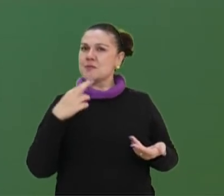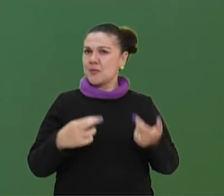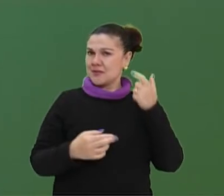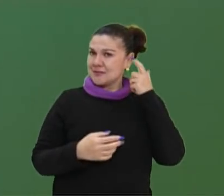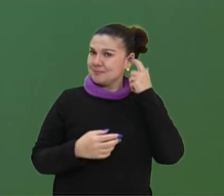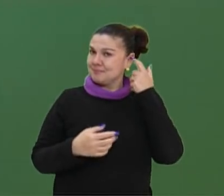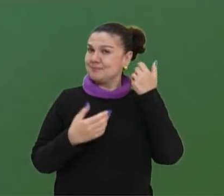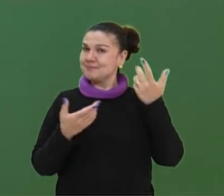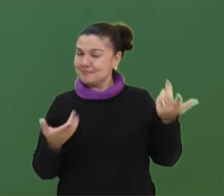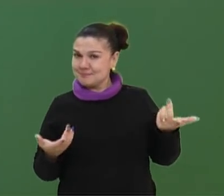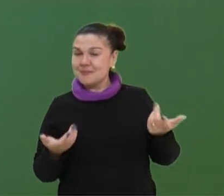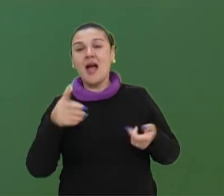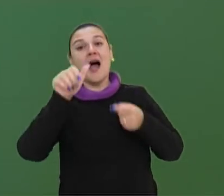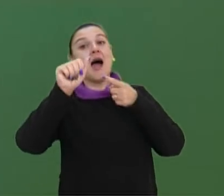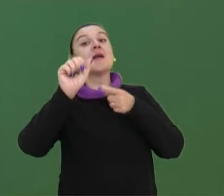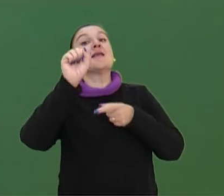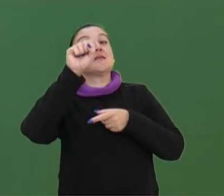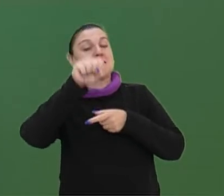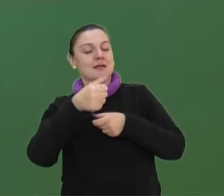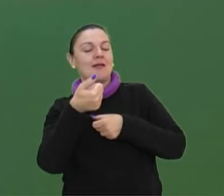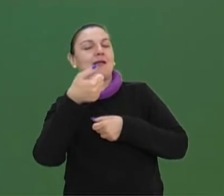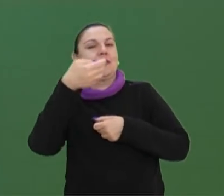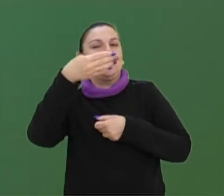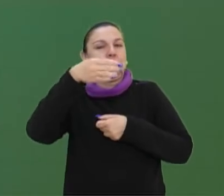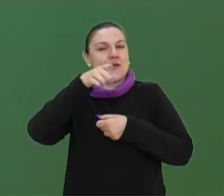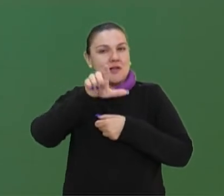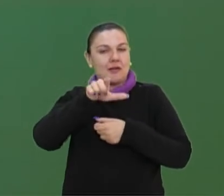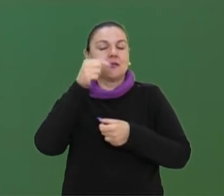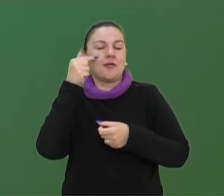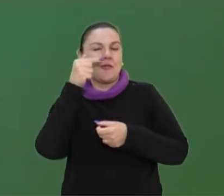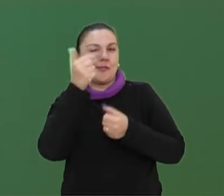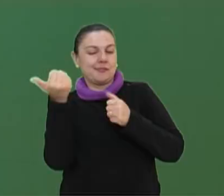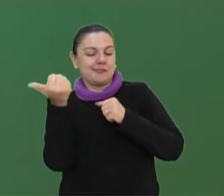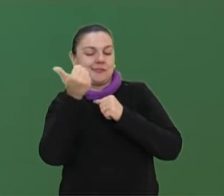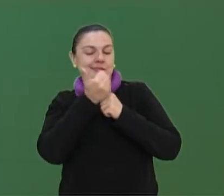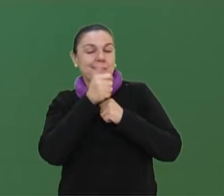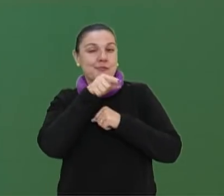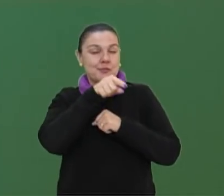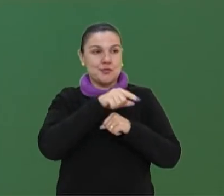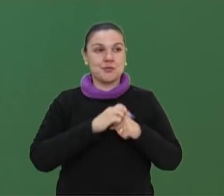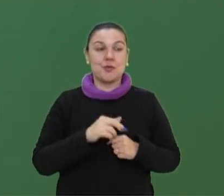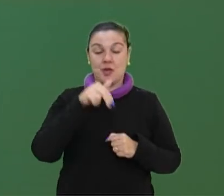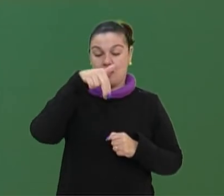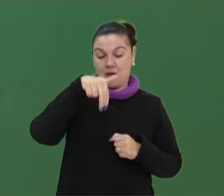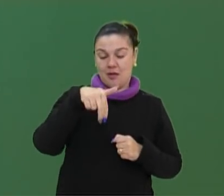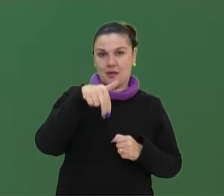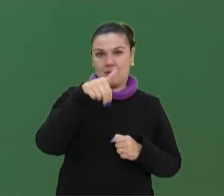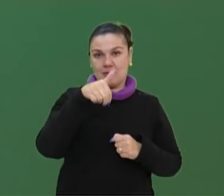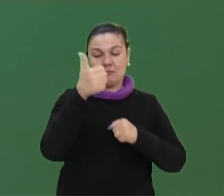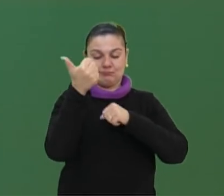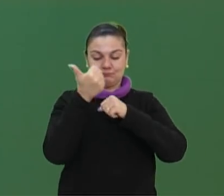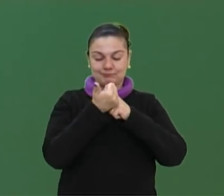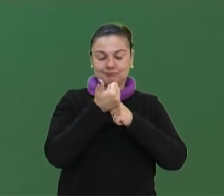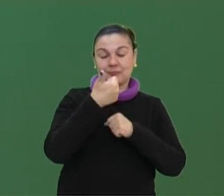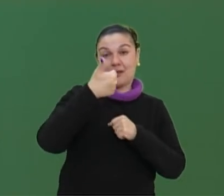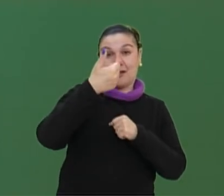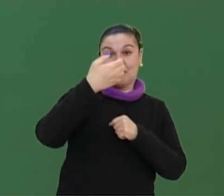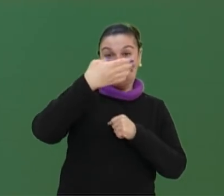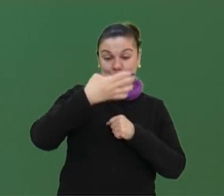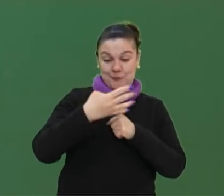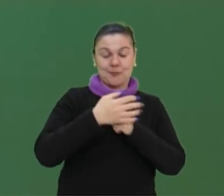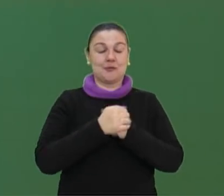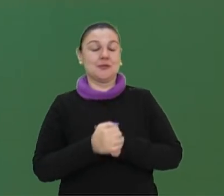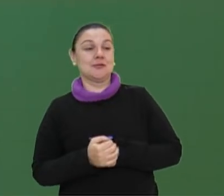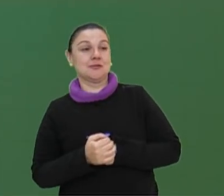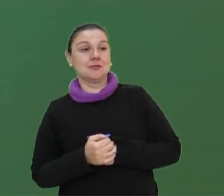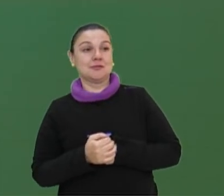da letra A? 14, né? 14 lados. Então, nós vamos substituir. Então, vai ficar assim, ó. 14, que é